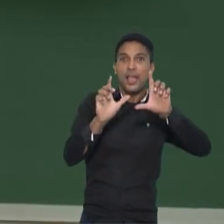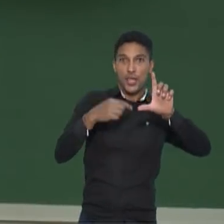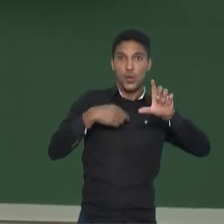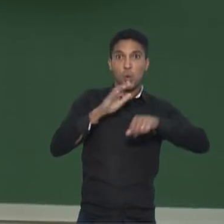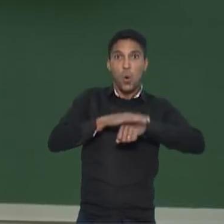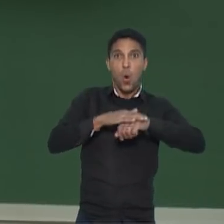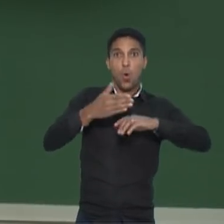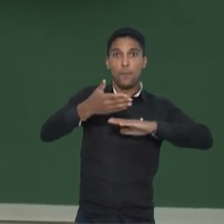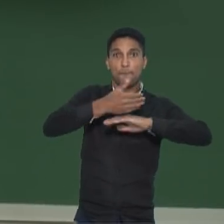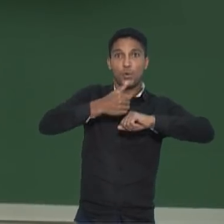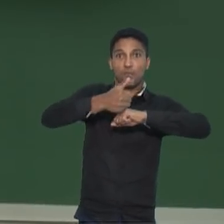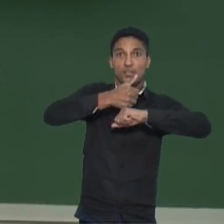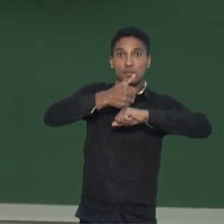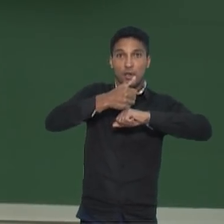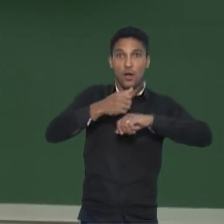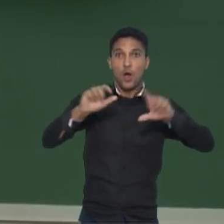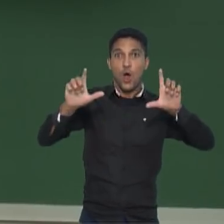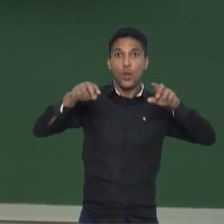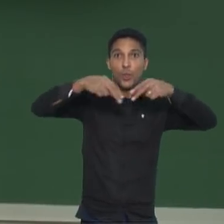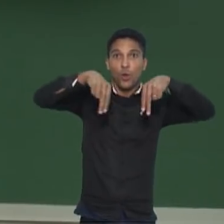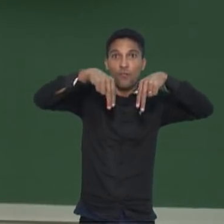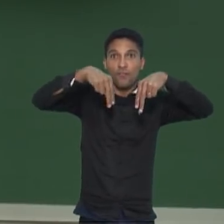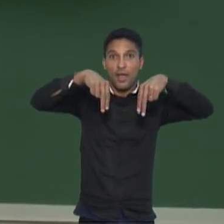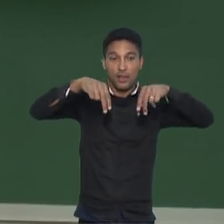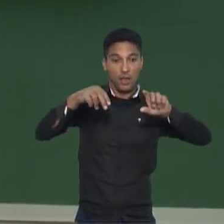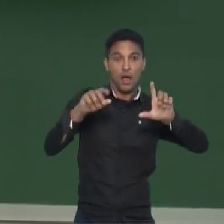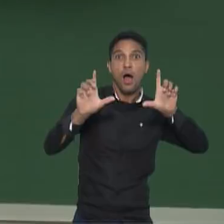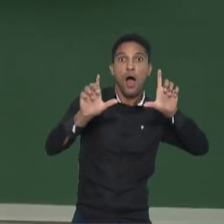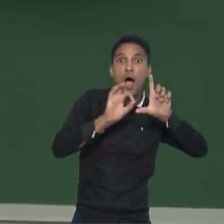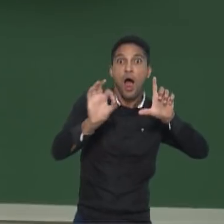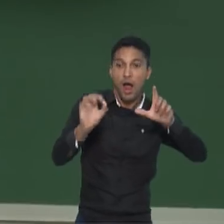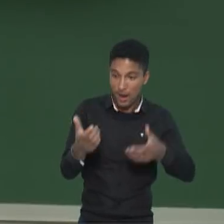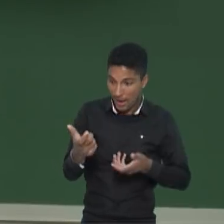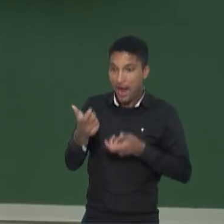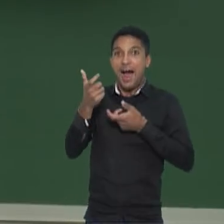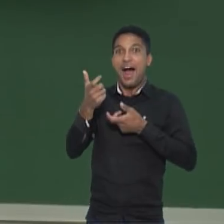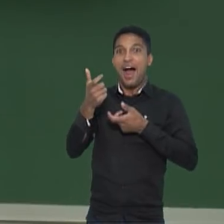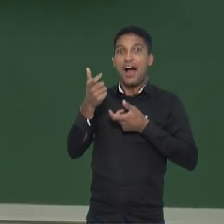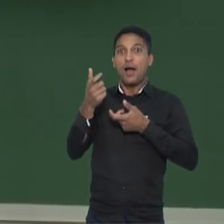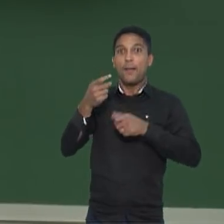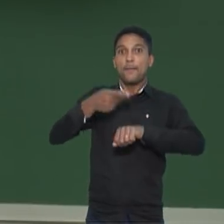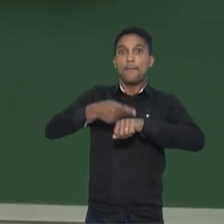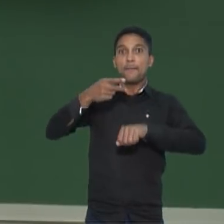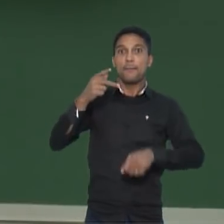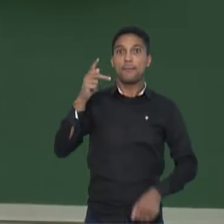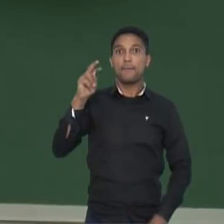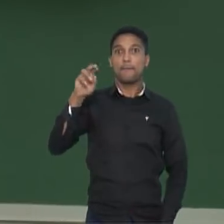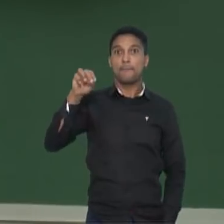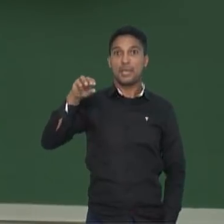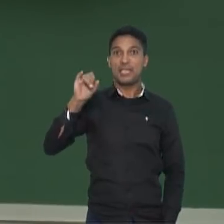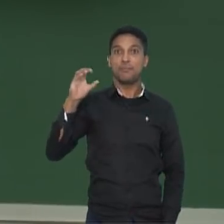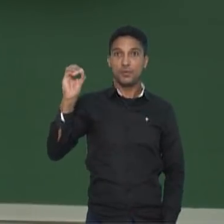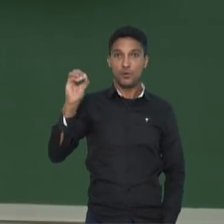trabalho, trabalhava com novela ou com séries, era algo menor do que um cineasta que fez um grande filme,